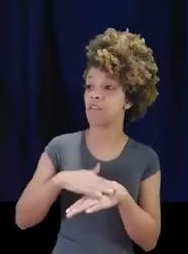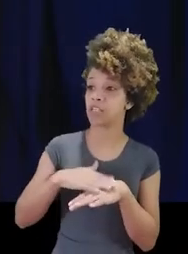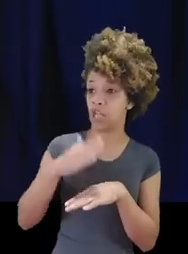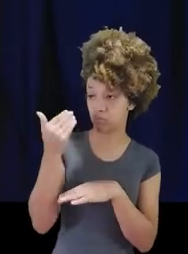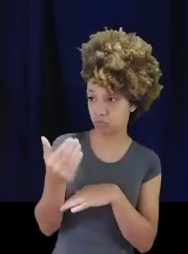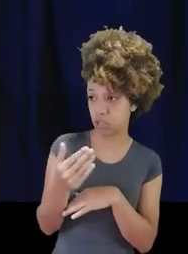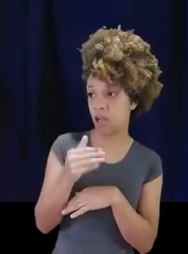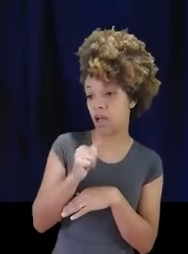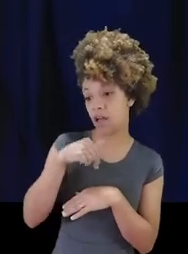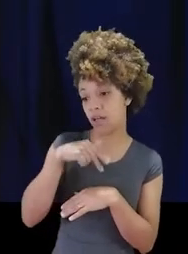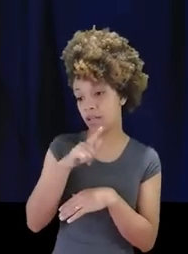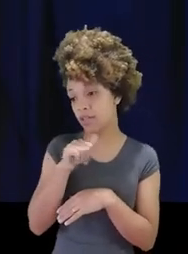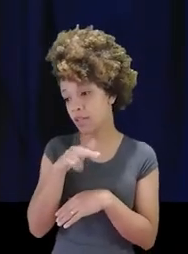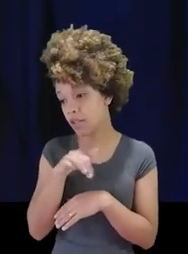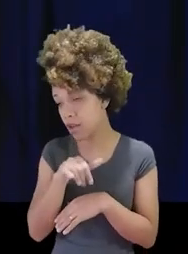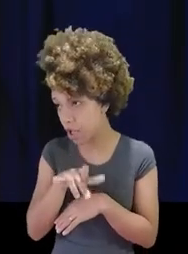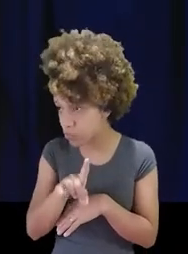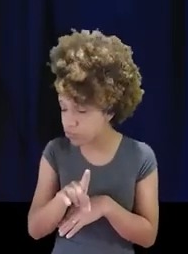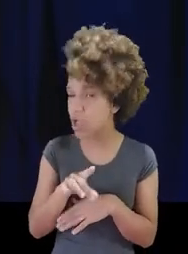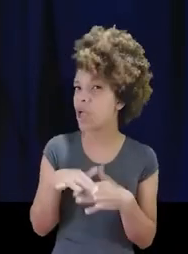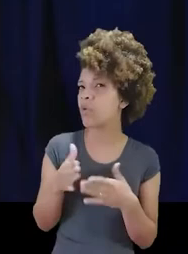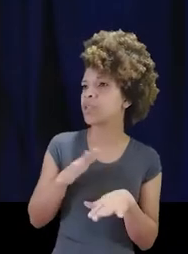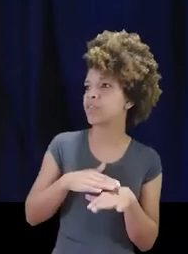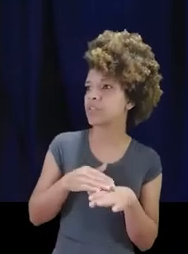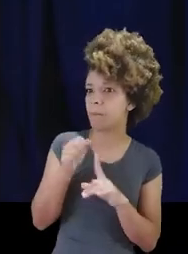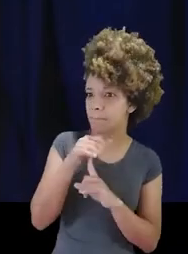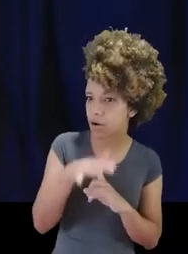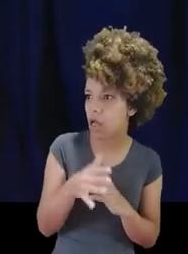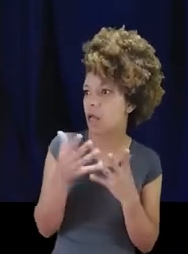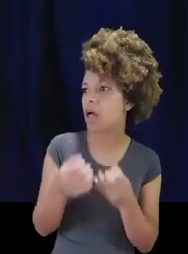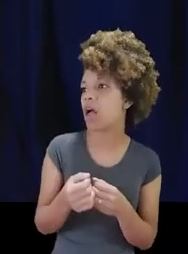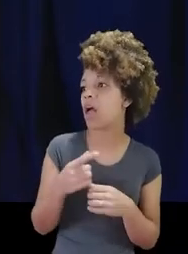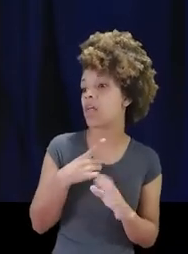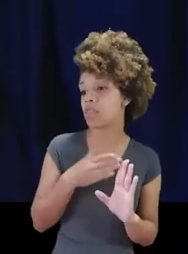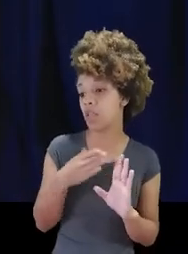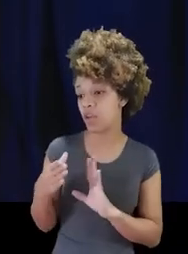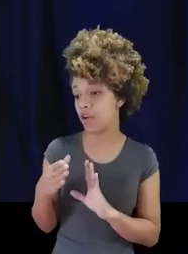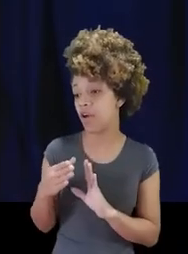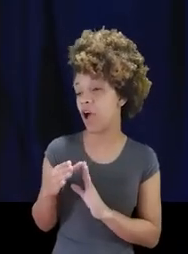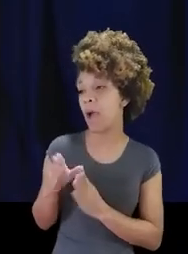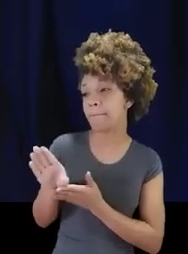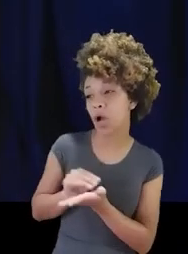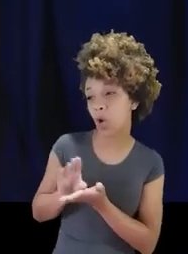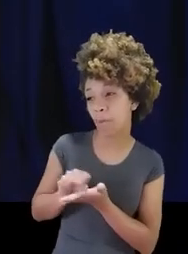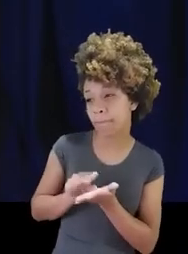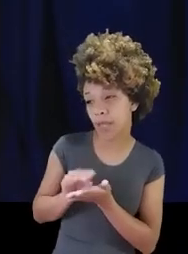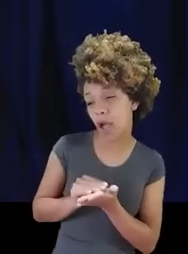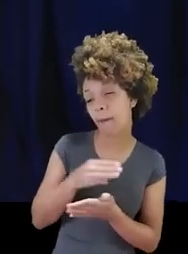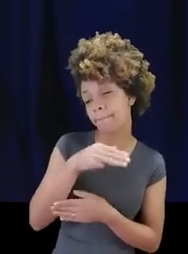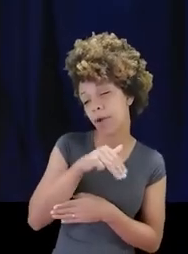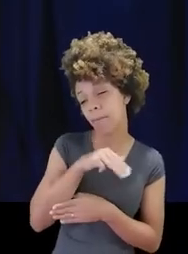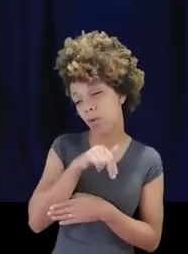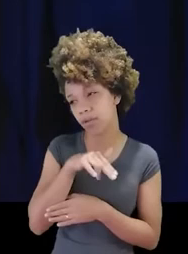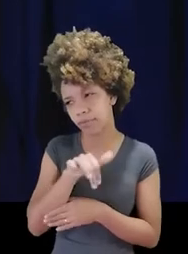tinha fazia sucesso no underground e quando eu fiz os caras o mercado assumiu que eu tava fazendo uma banda fake para copiar os Mamonas